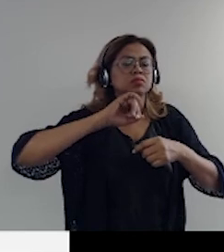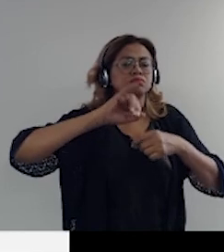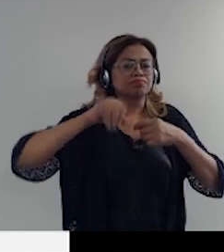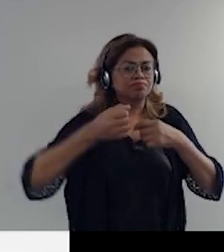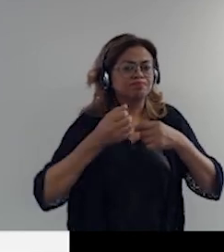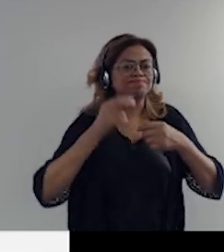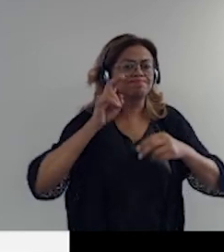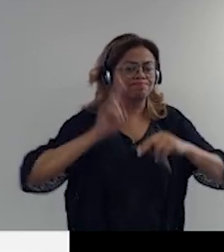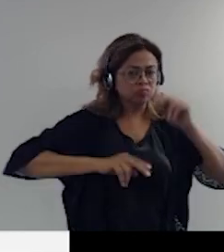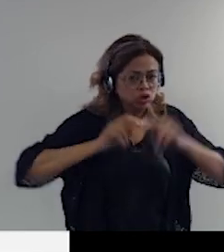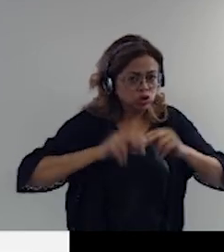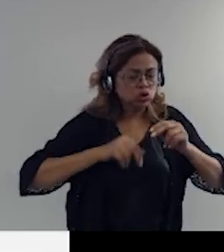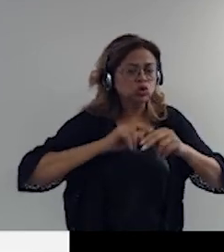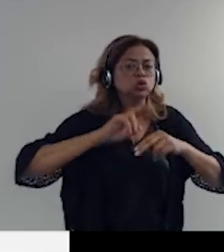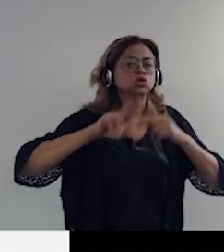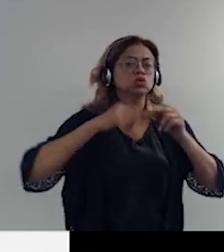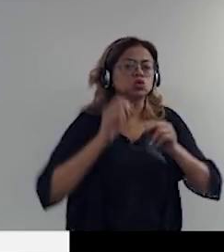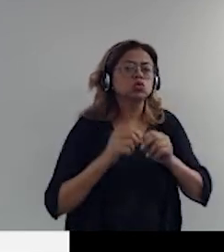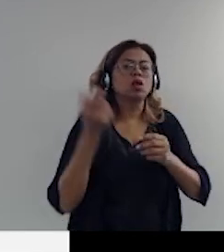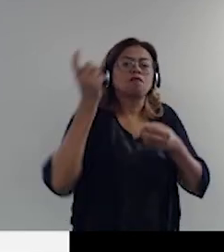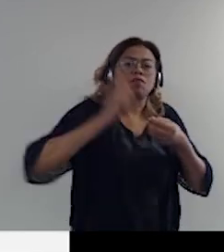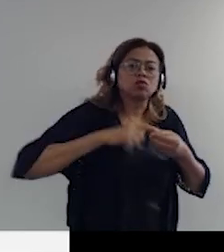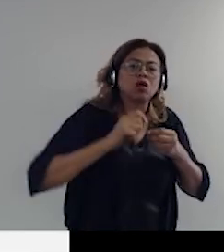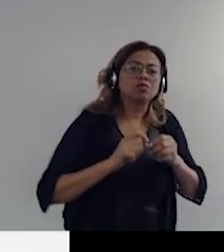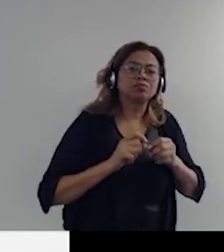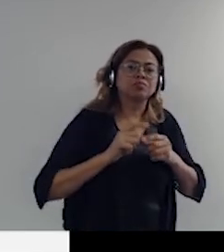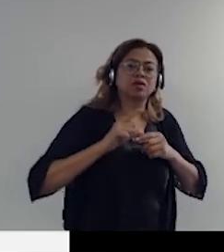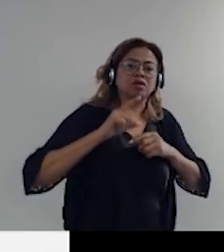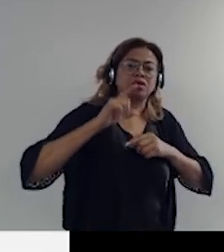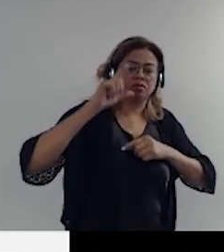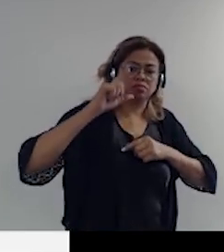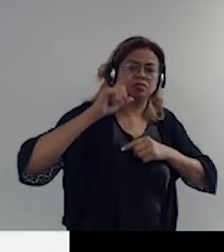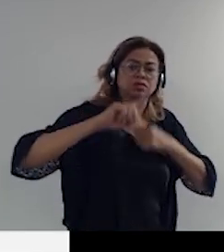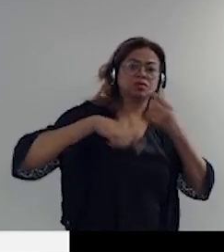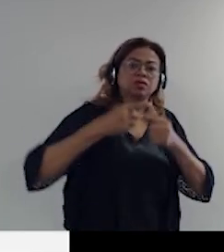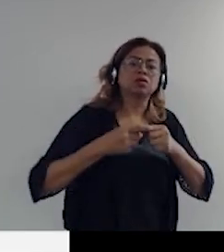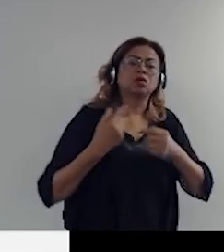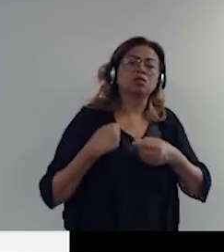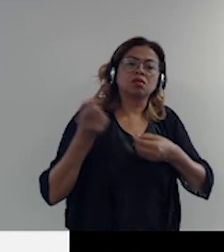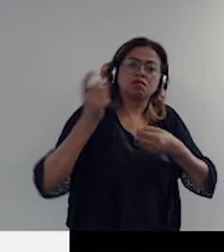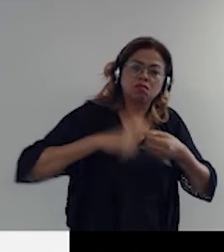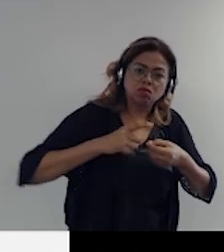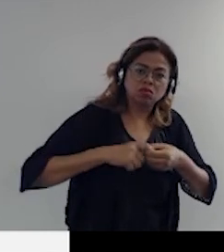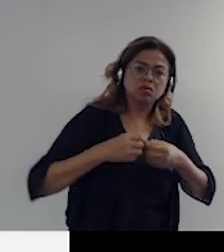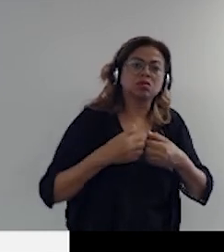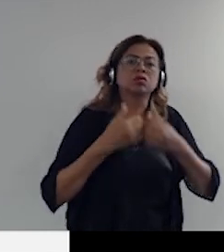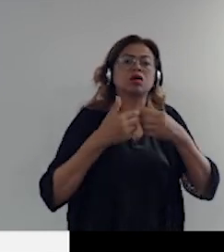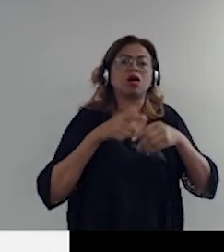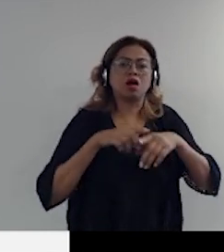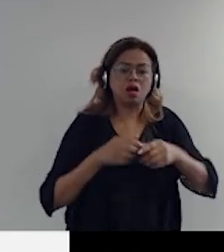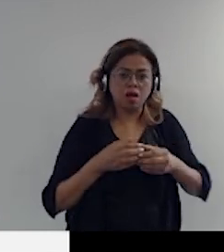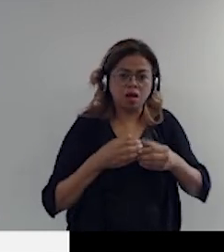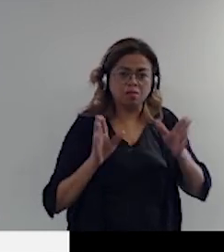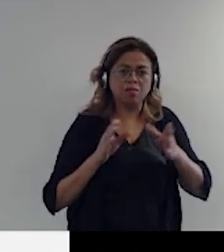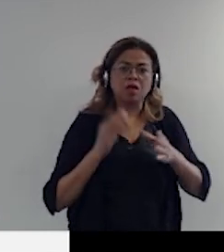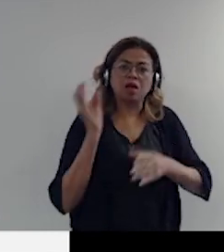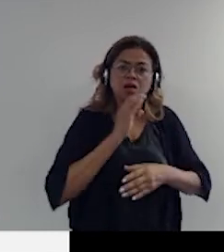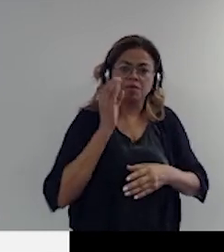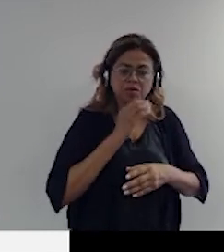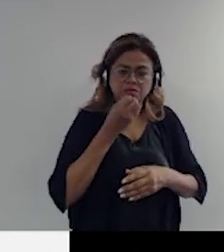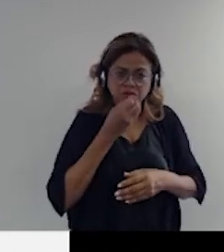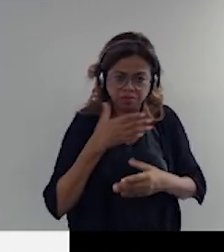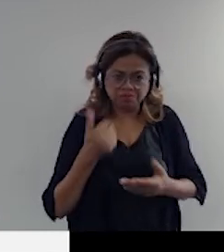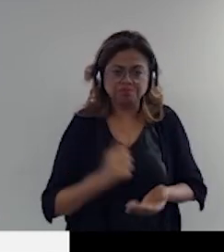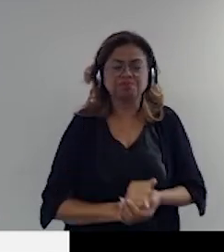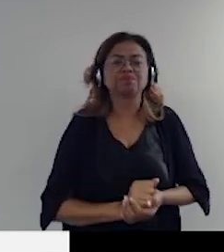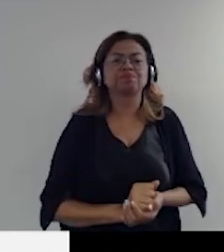bi em junho. Então, a indústria está se recuperando muito rapidamente.